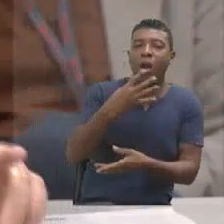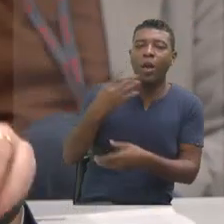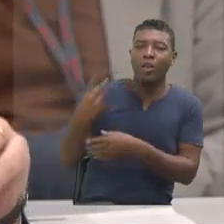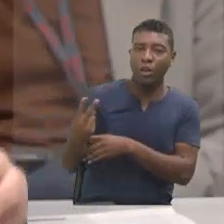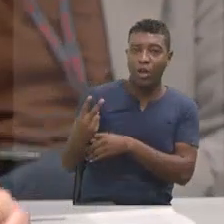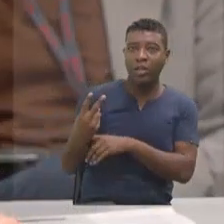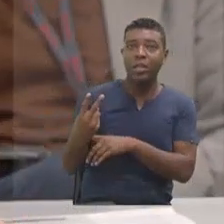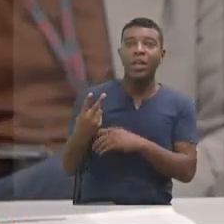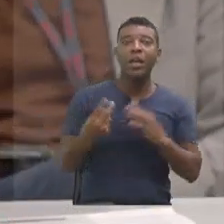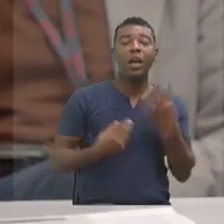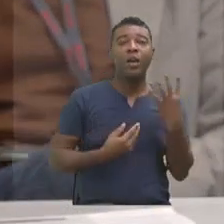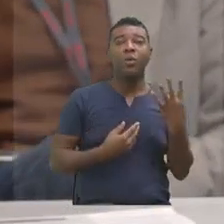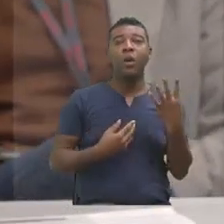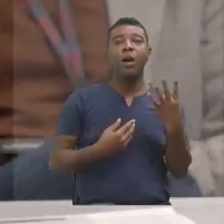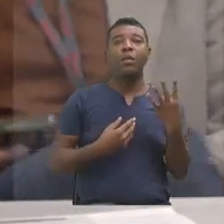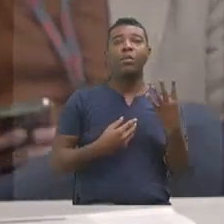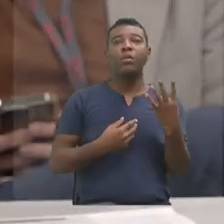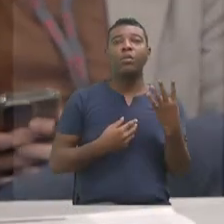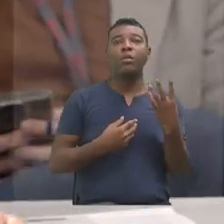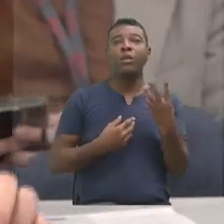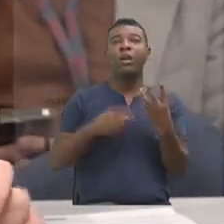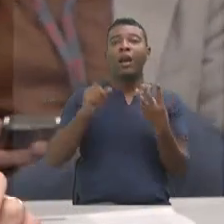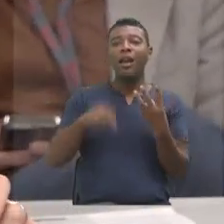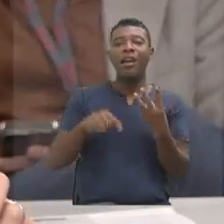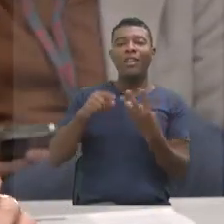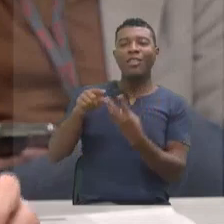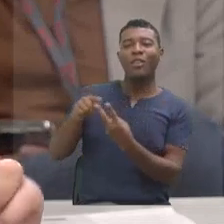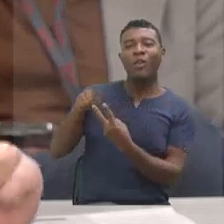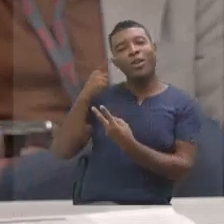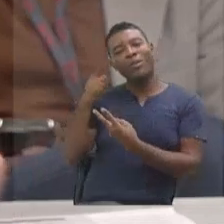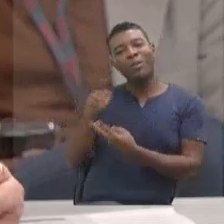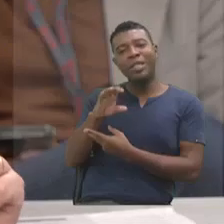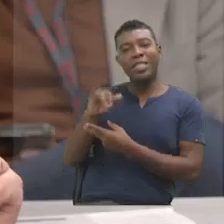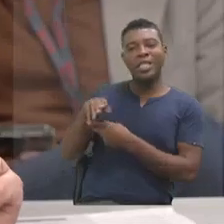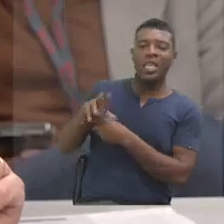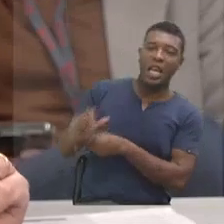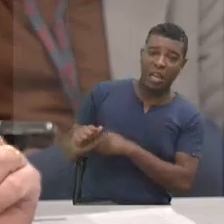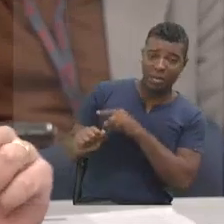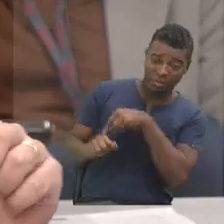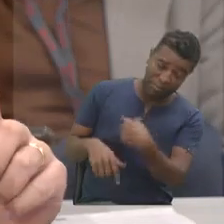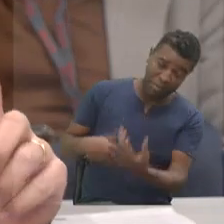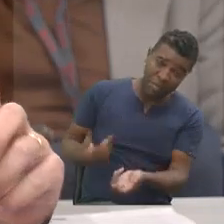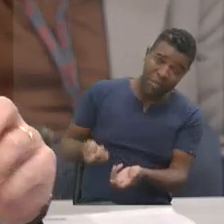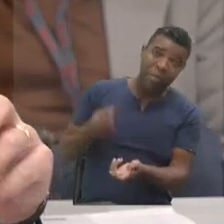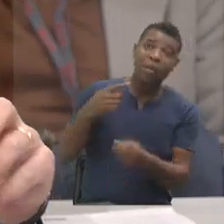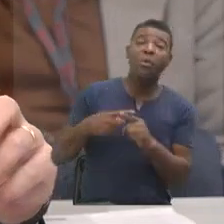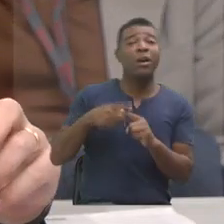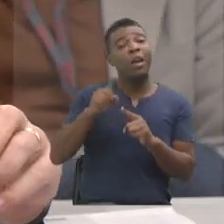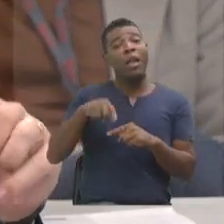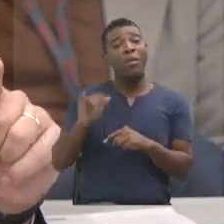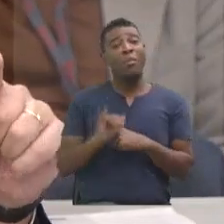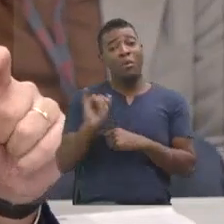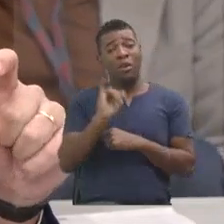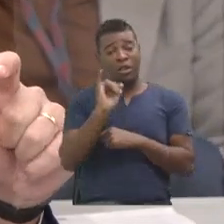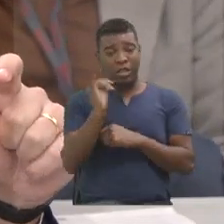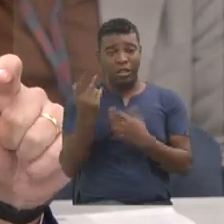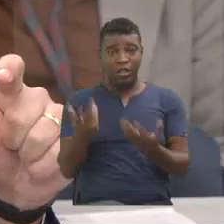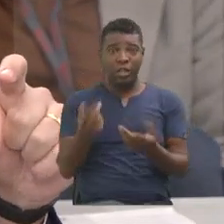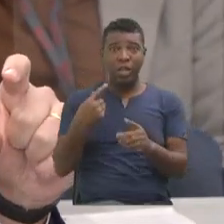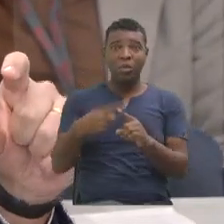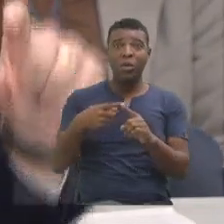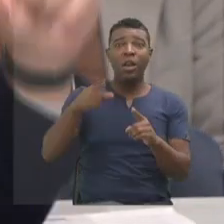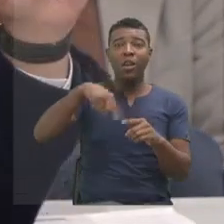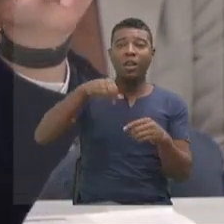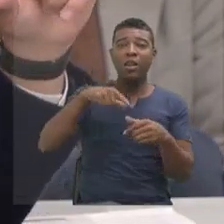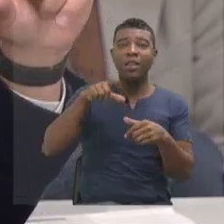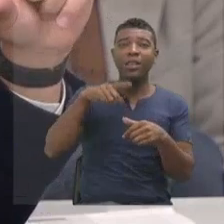é quatro ou cinco e dois o cinco e por que é importante hoje a gente tem é na margem